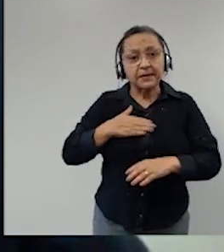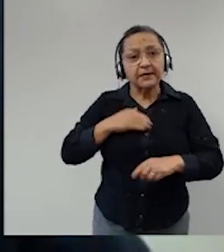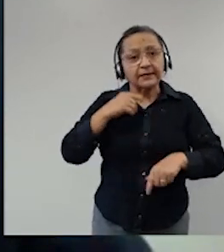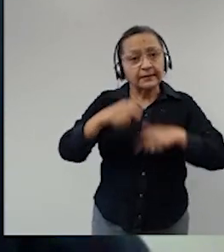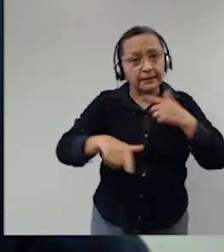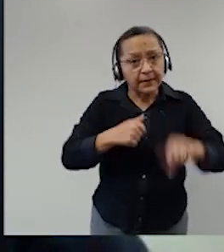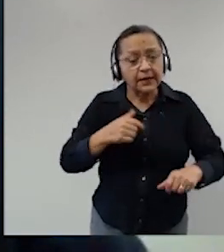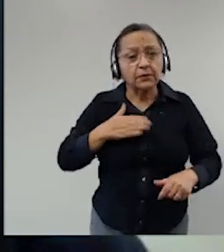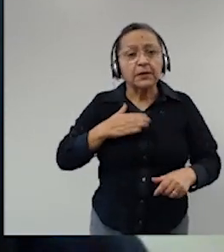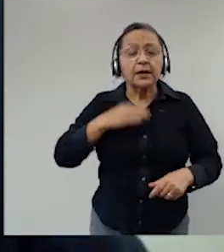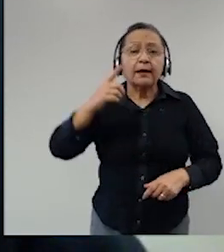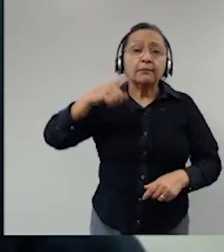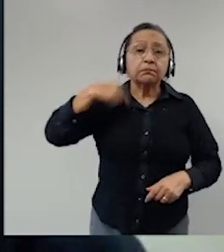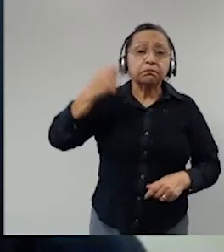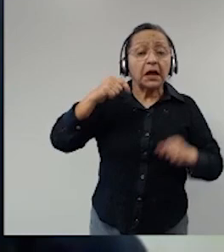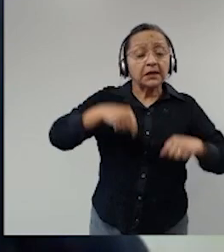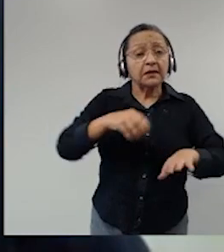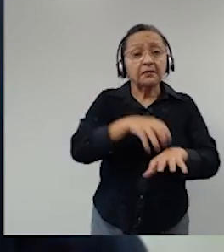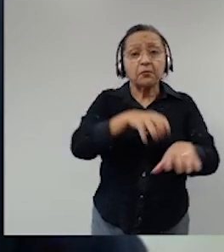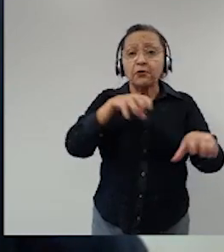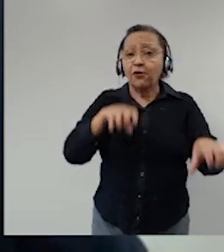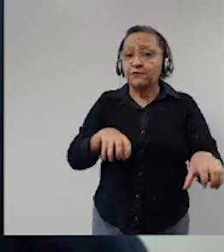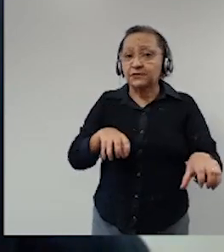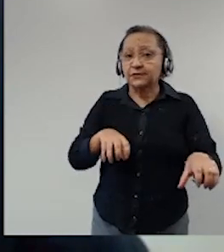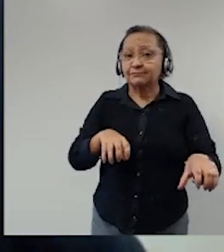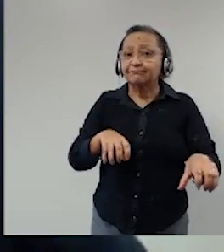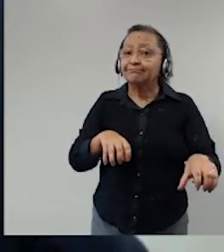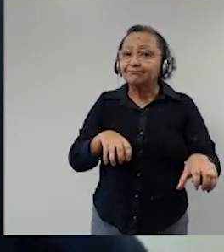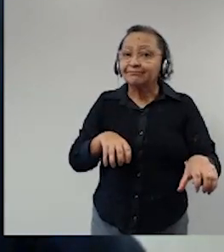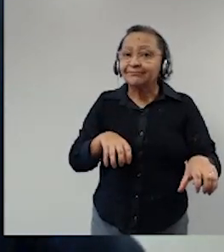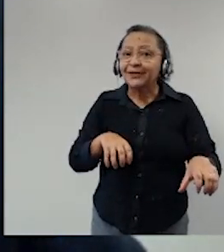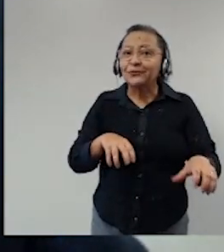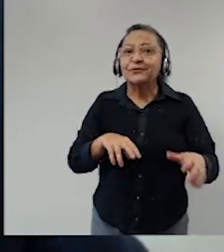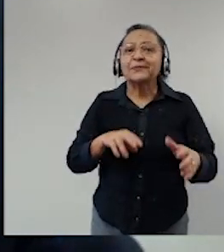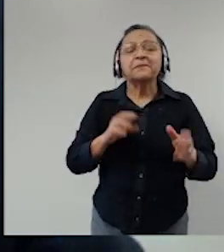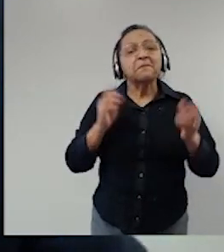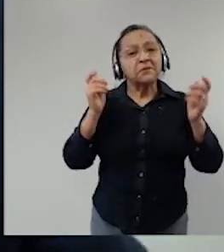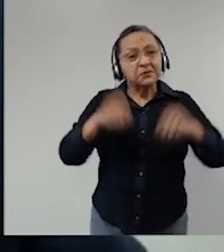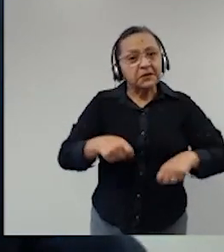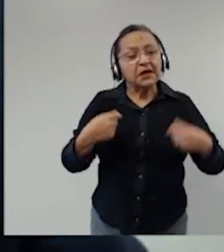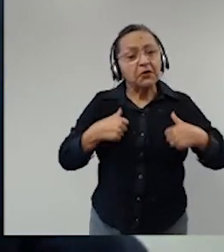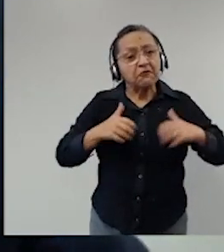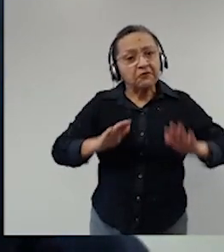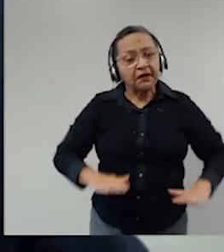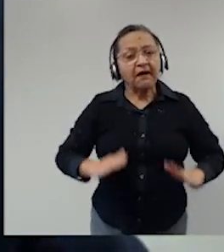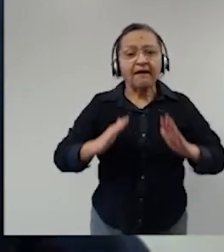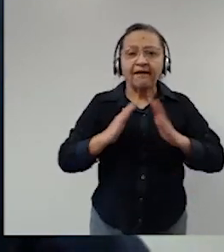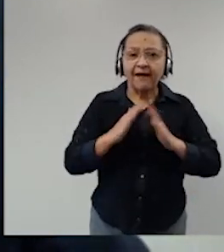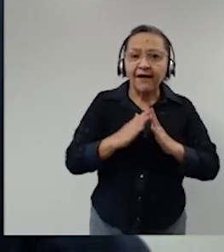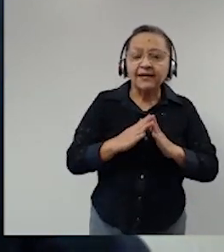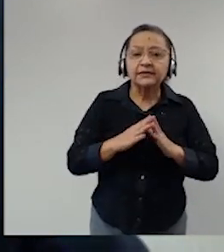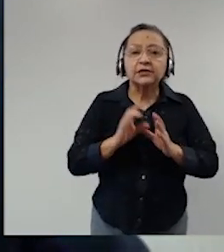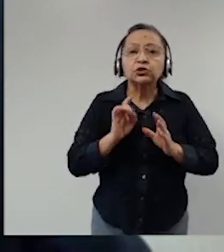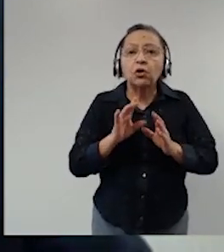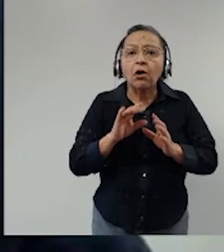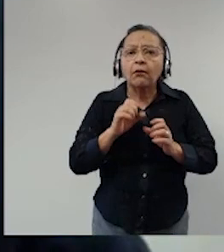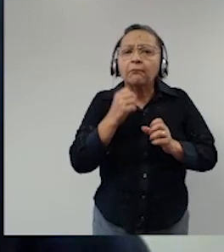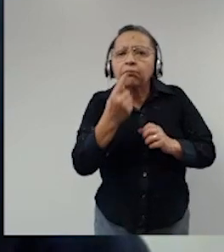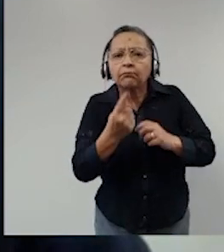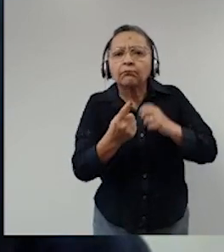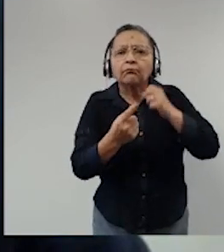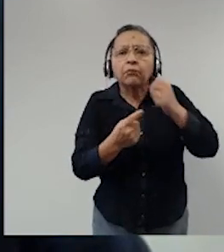de magistério home office. Né? Isso me possibilita permanecer em casa e sair apenas para